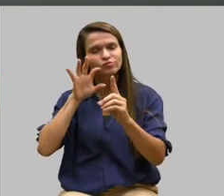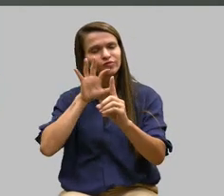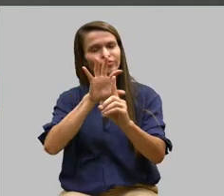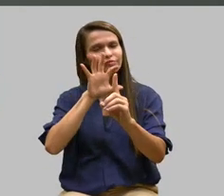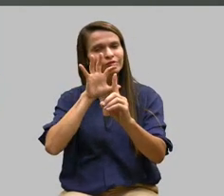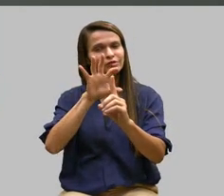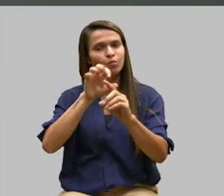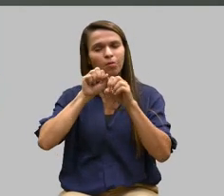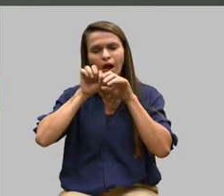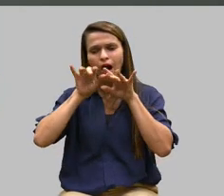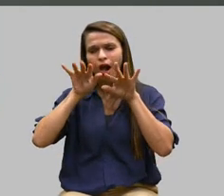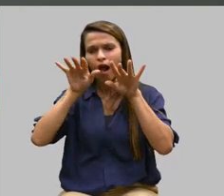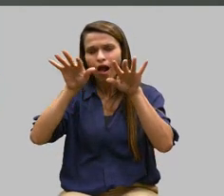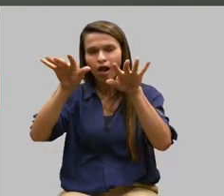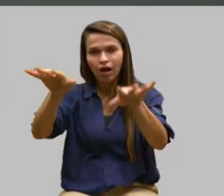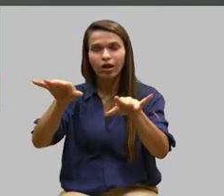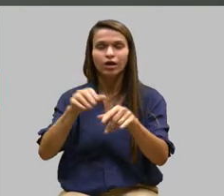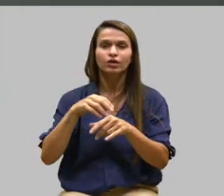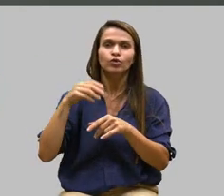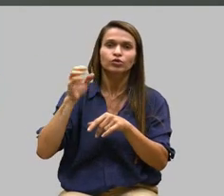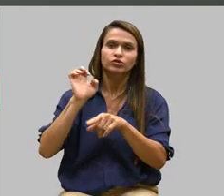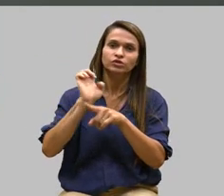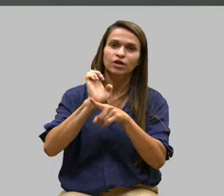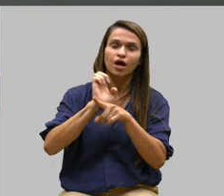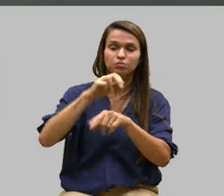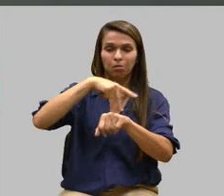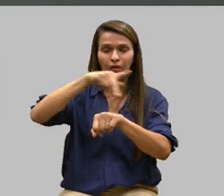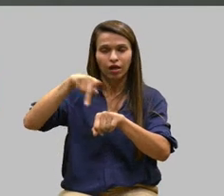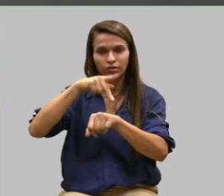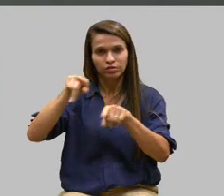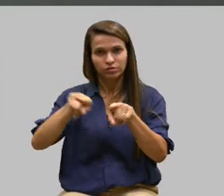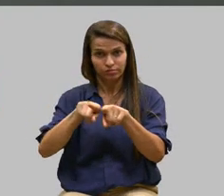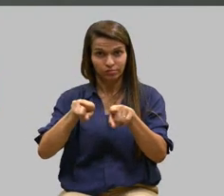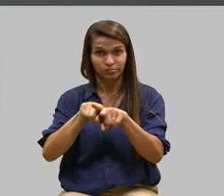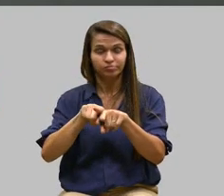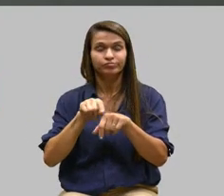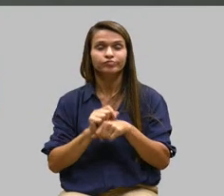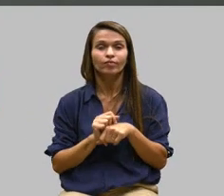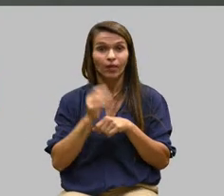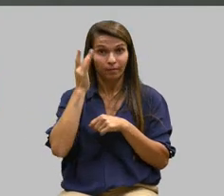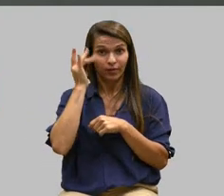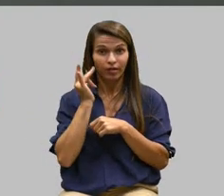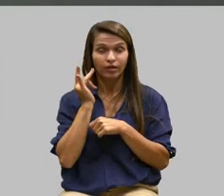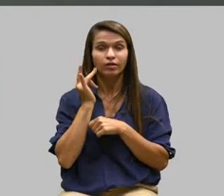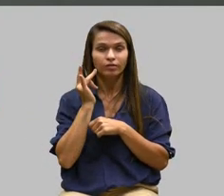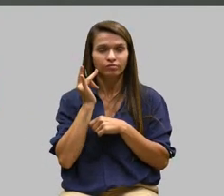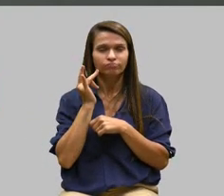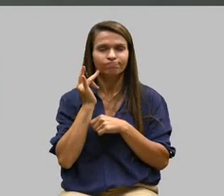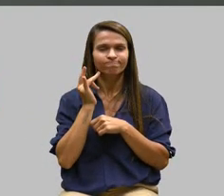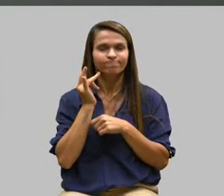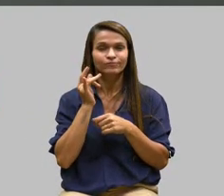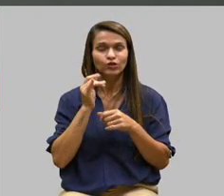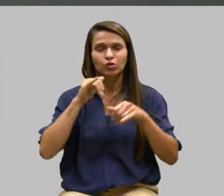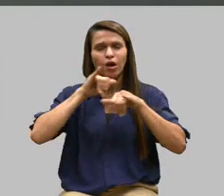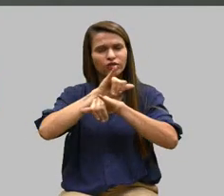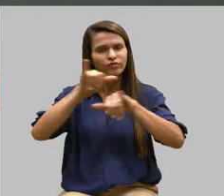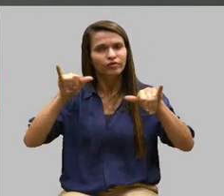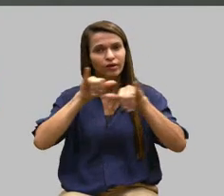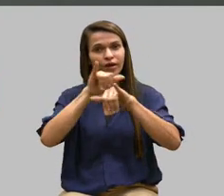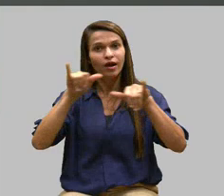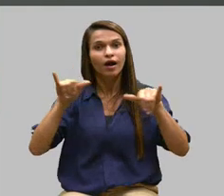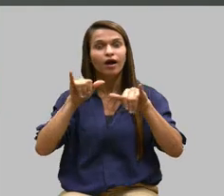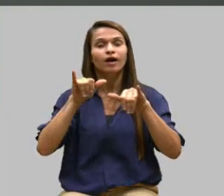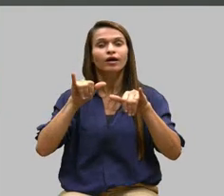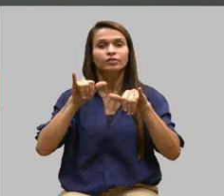isso para todo o estado e para o país amanhã também certamente isso estará sendo divulgado através